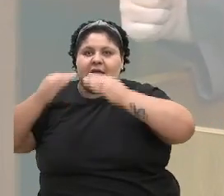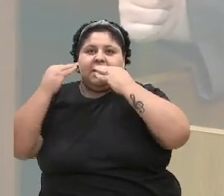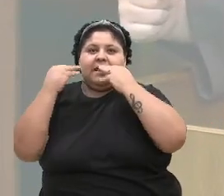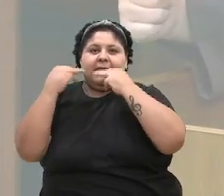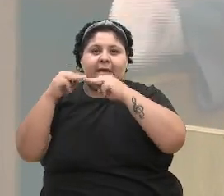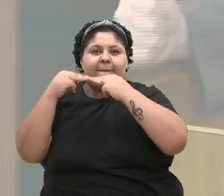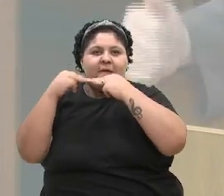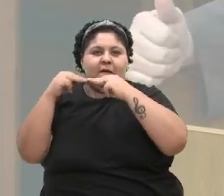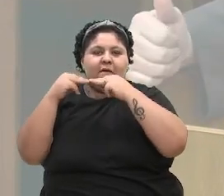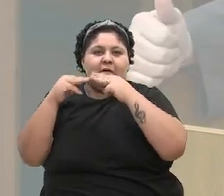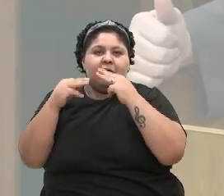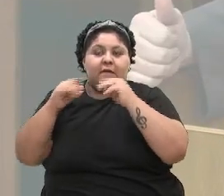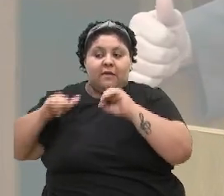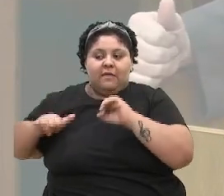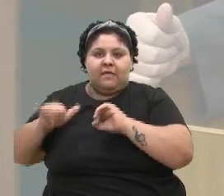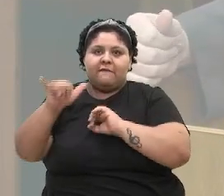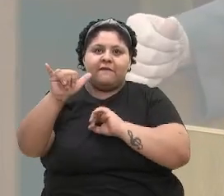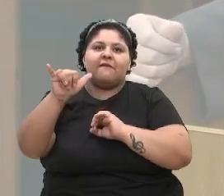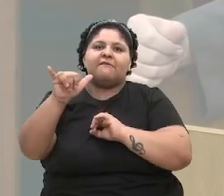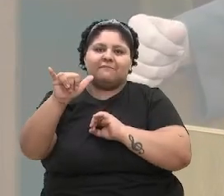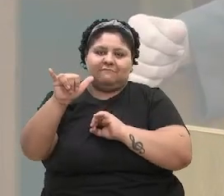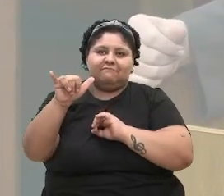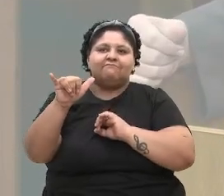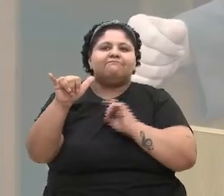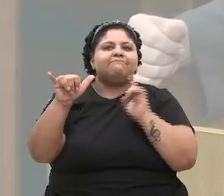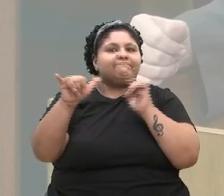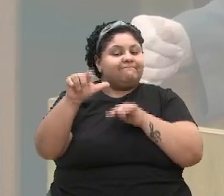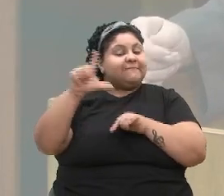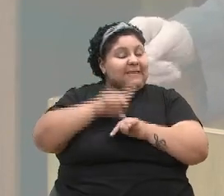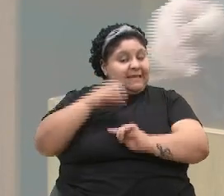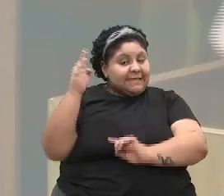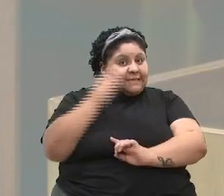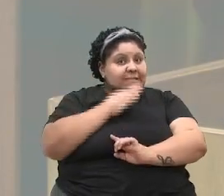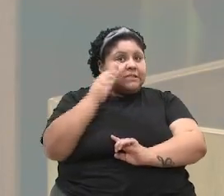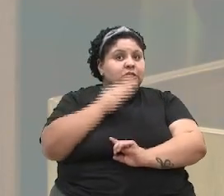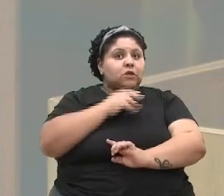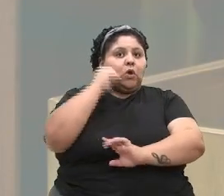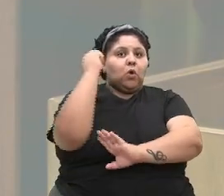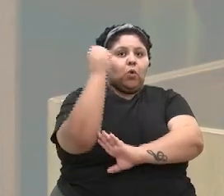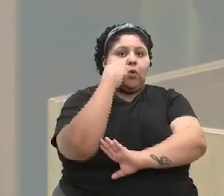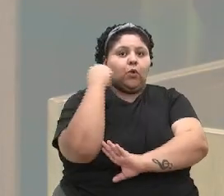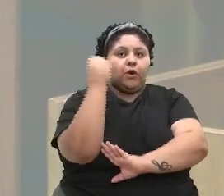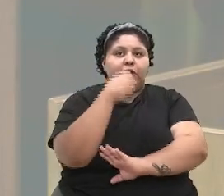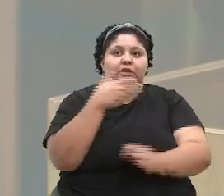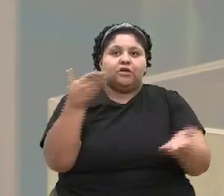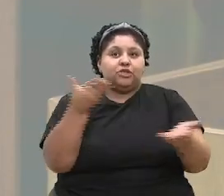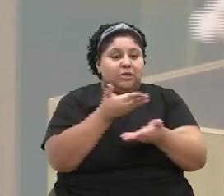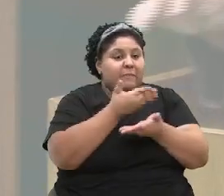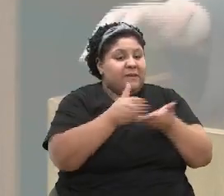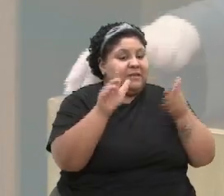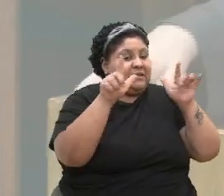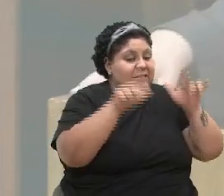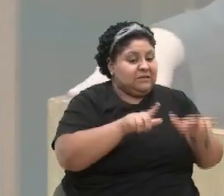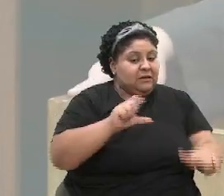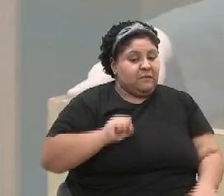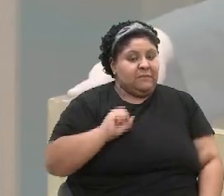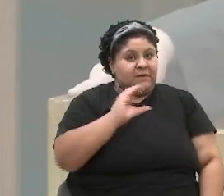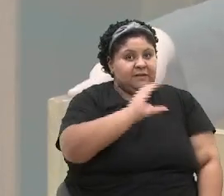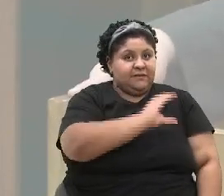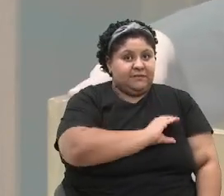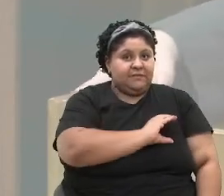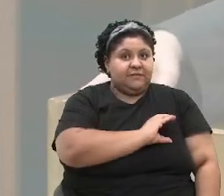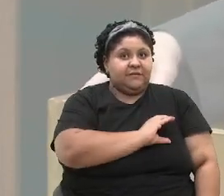e avião. Isso tem que acelerar. O Rio Grande do Sul já está perdendo espaço para Santa Catarina, espaço,